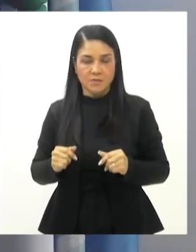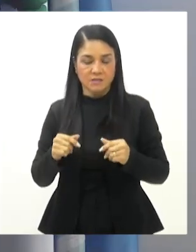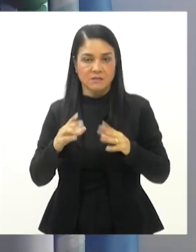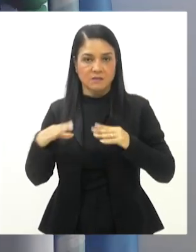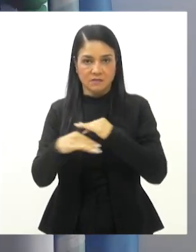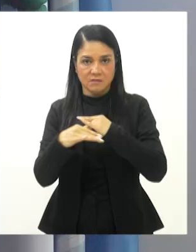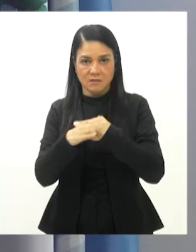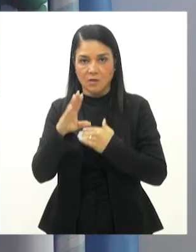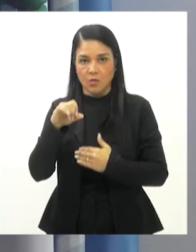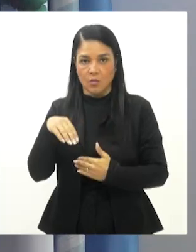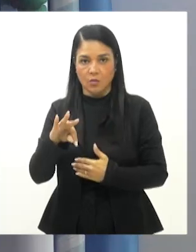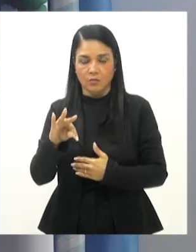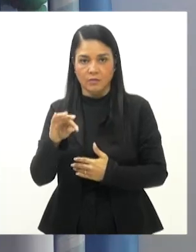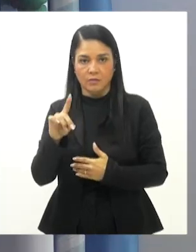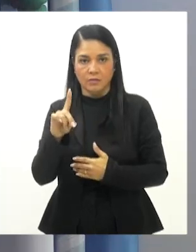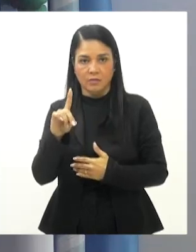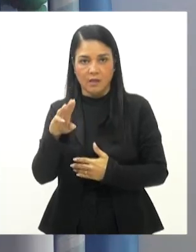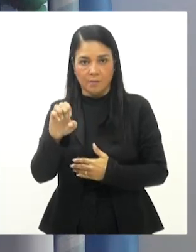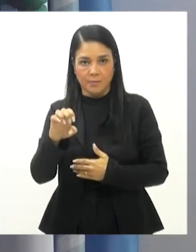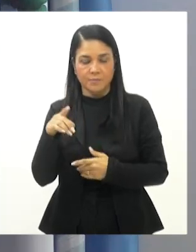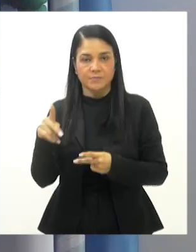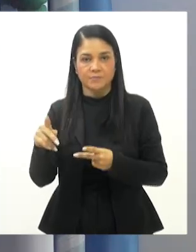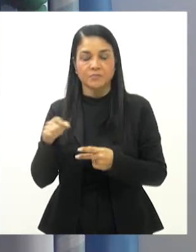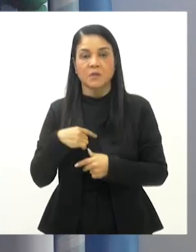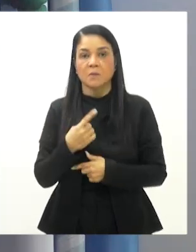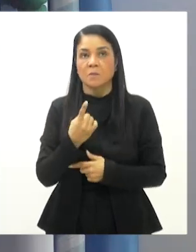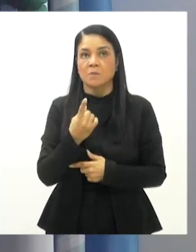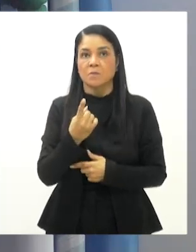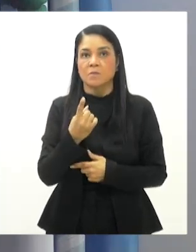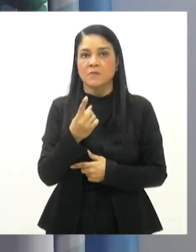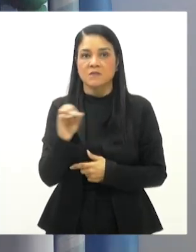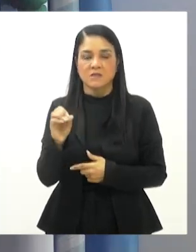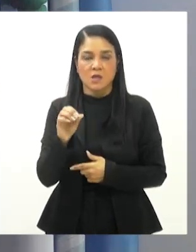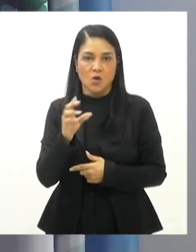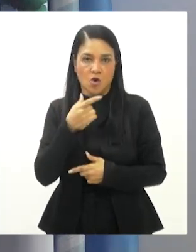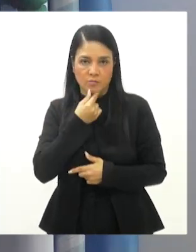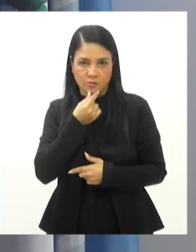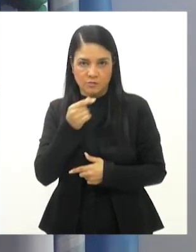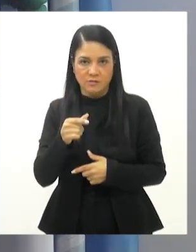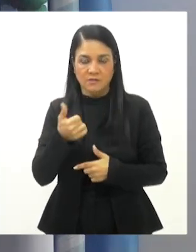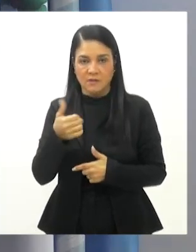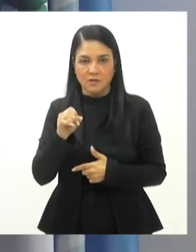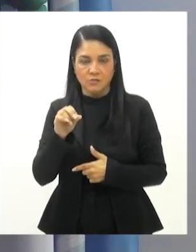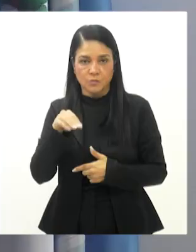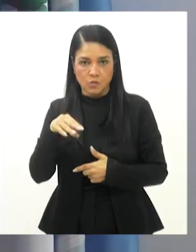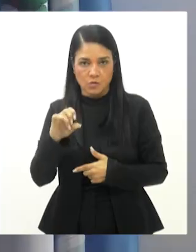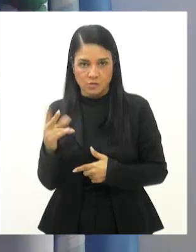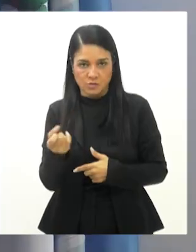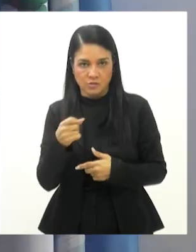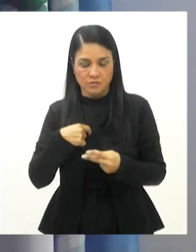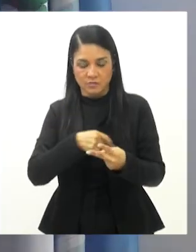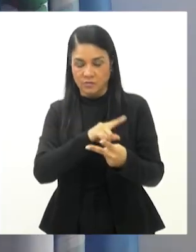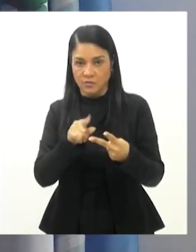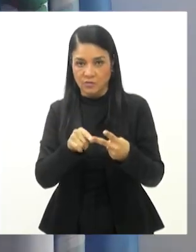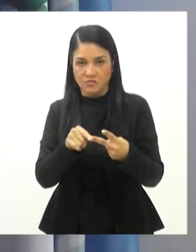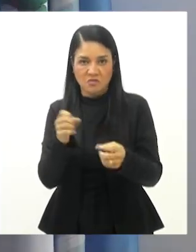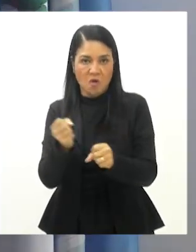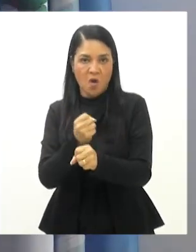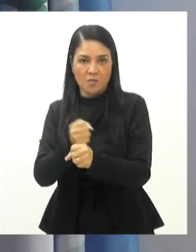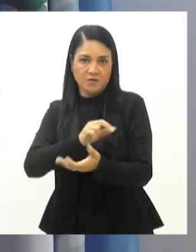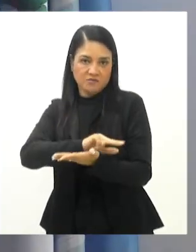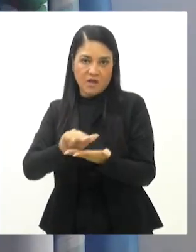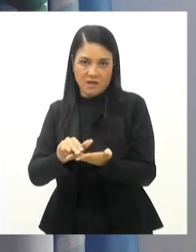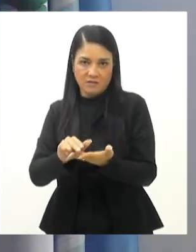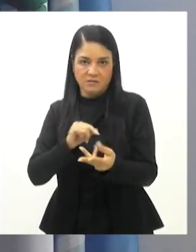da CONDEP. 1.100 homens, 10 milhões de reais. Ação 2, diversas obras.